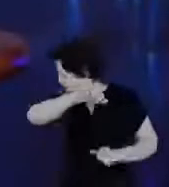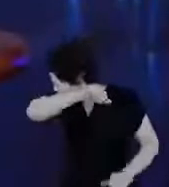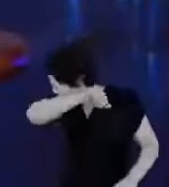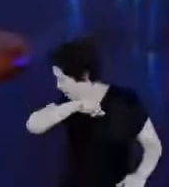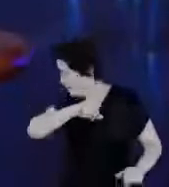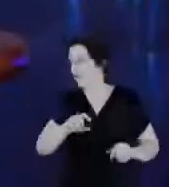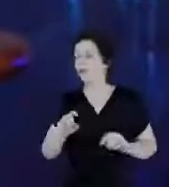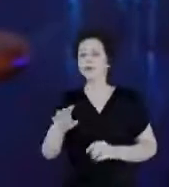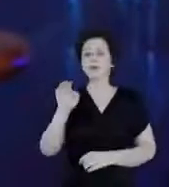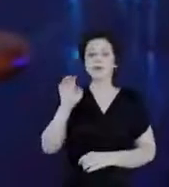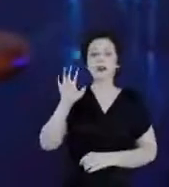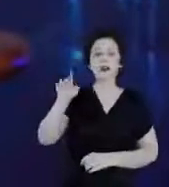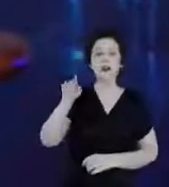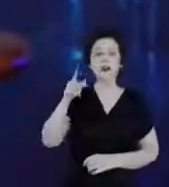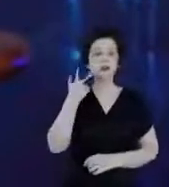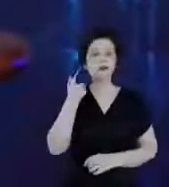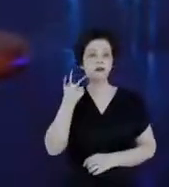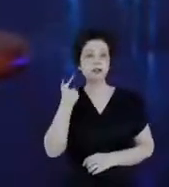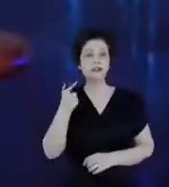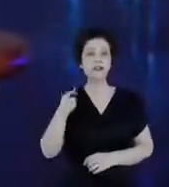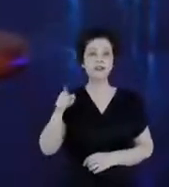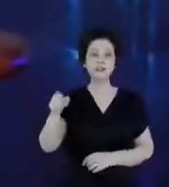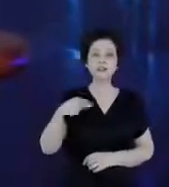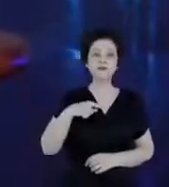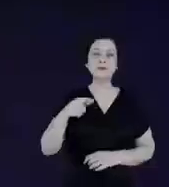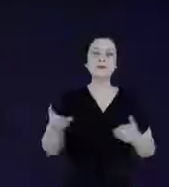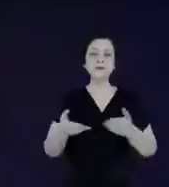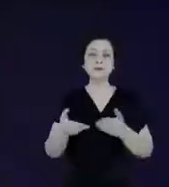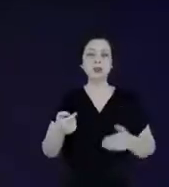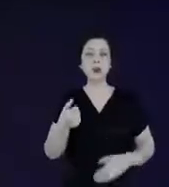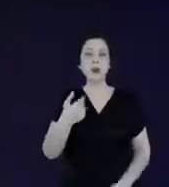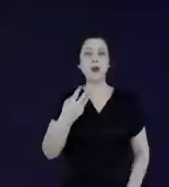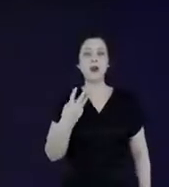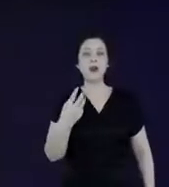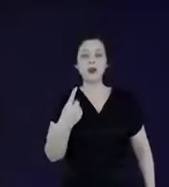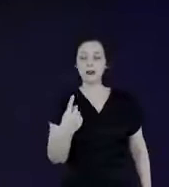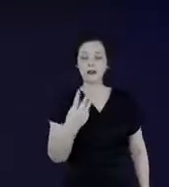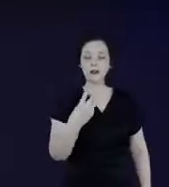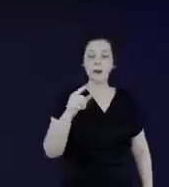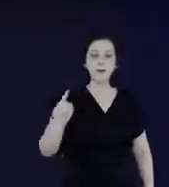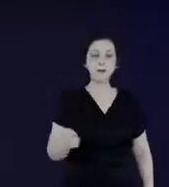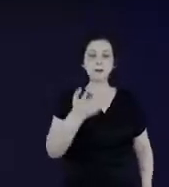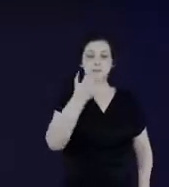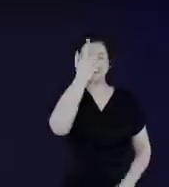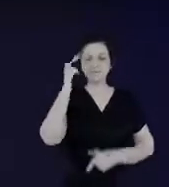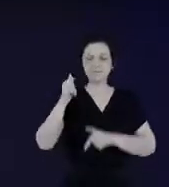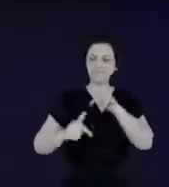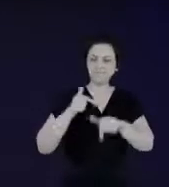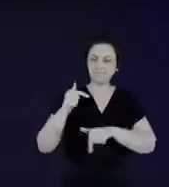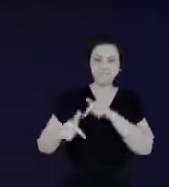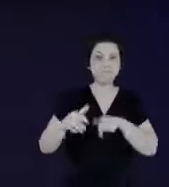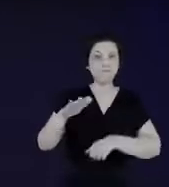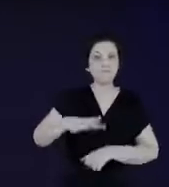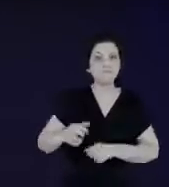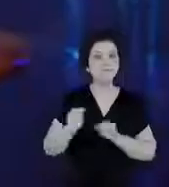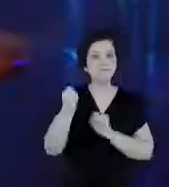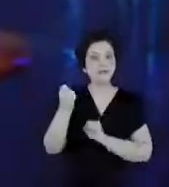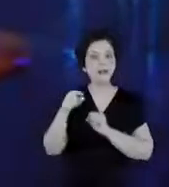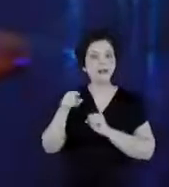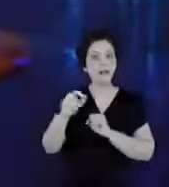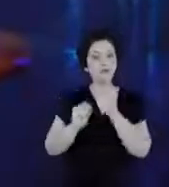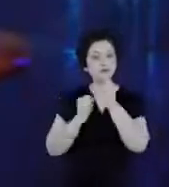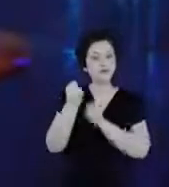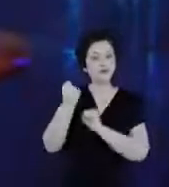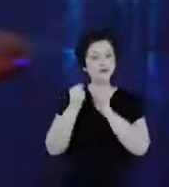do Ceará, nós temos hoje quase 13 mil pessoas trabalhando no setor de energia, né?